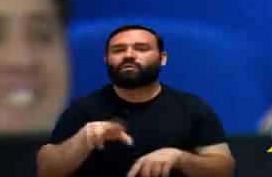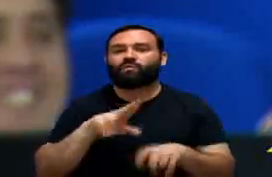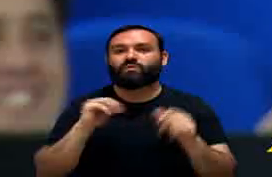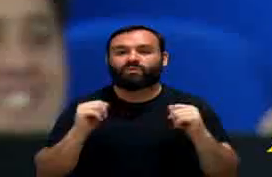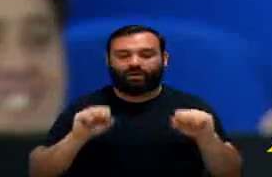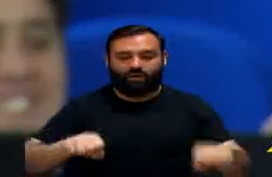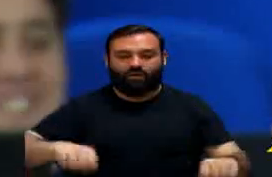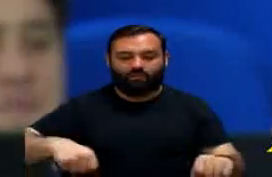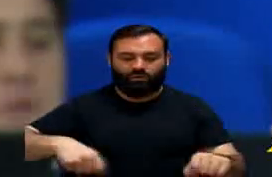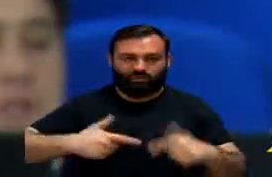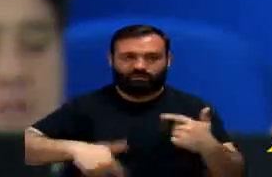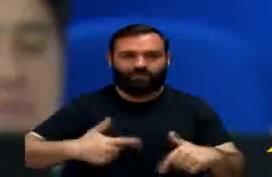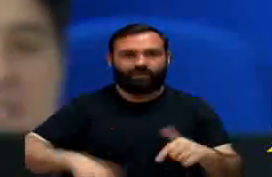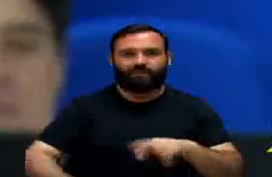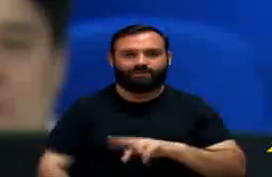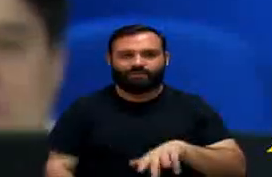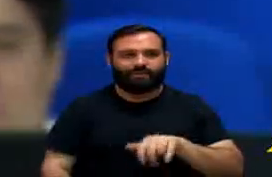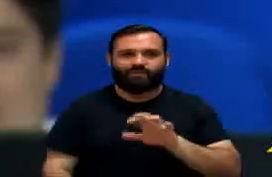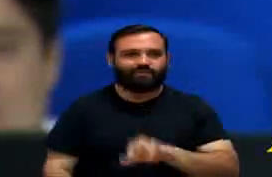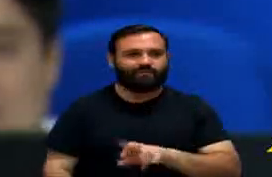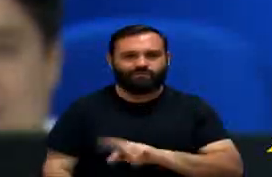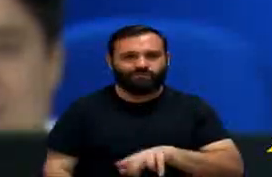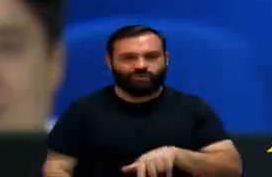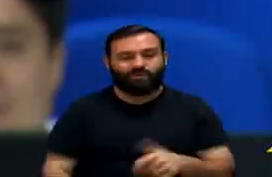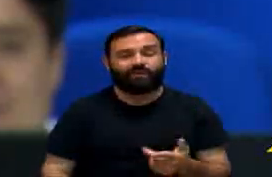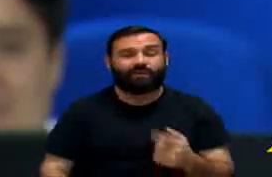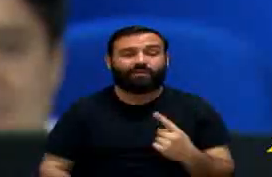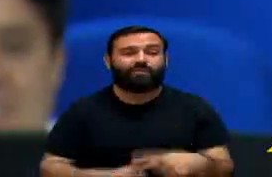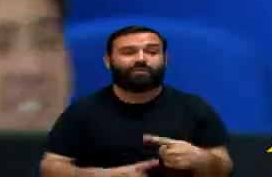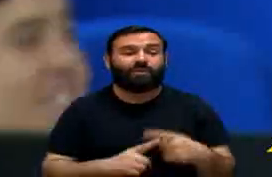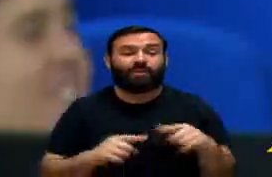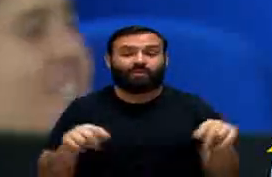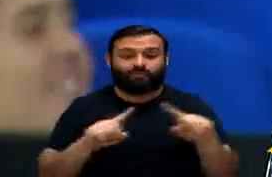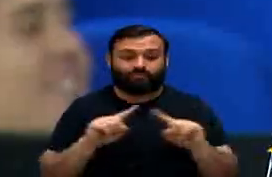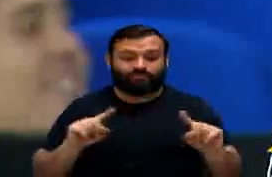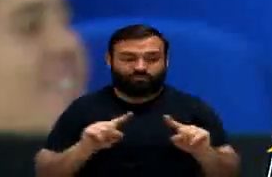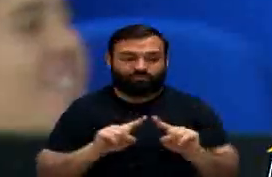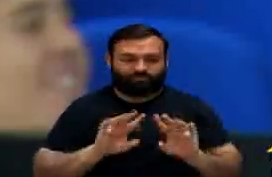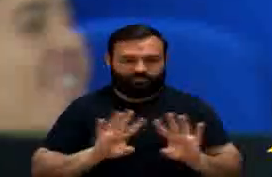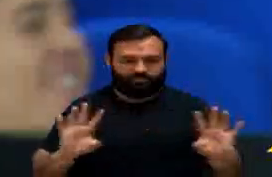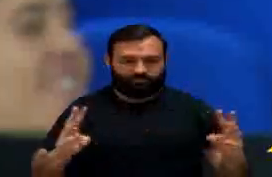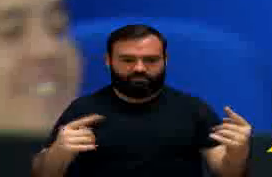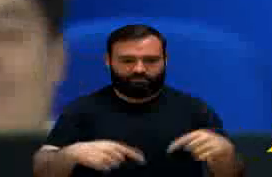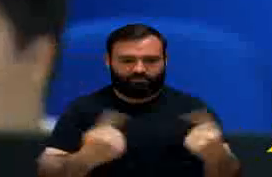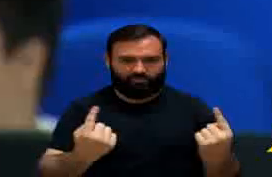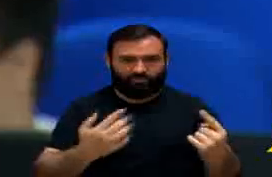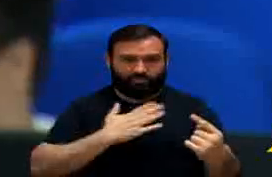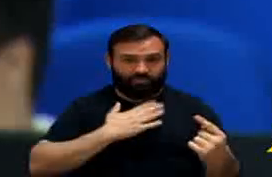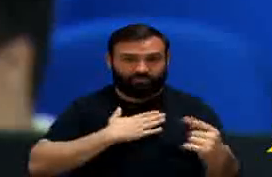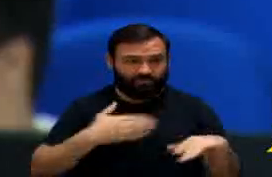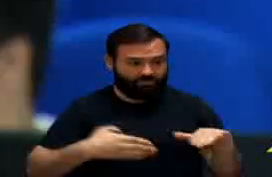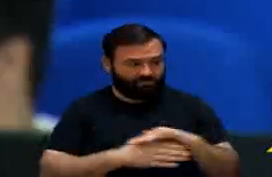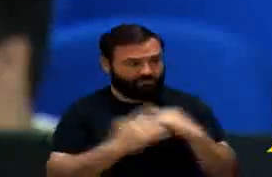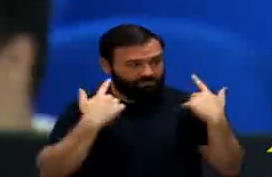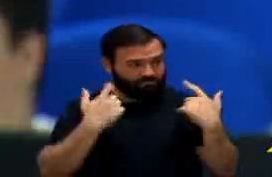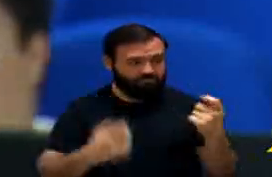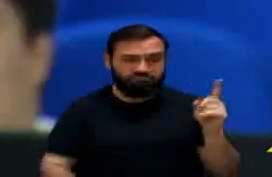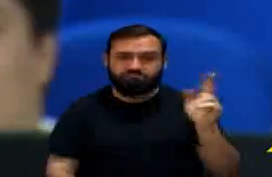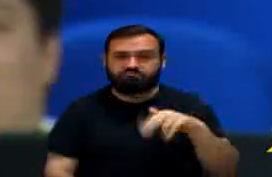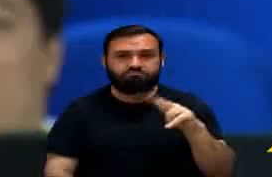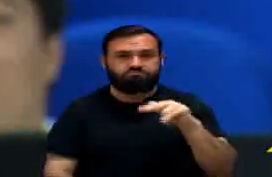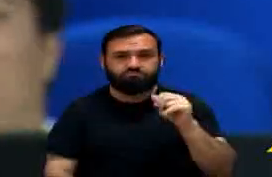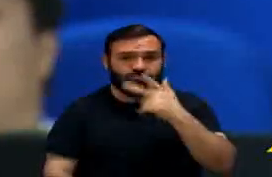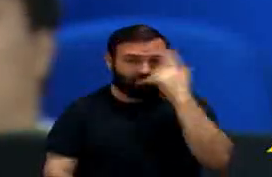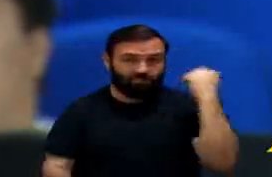motocicleta como instrumento de trabalho esses não são eu nunca vi no meu condomínio uma motocicleta entrar fazendo um barulho ensurdecedor não